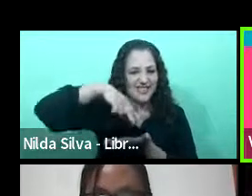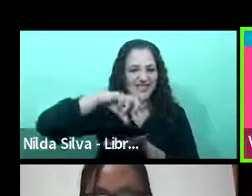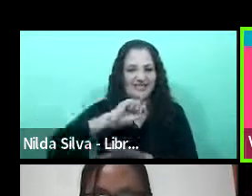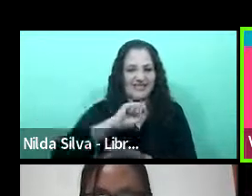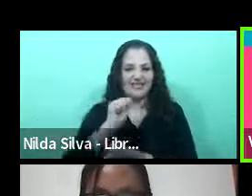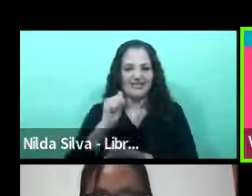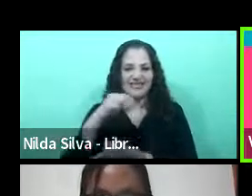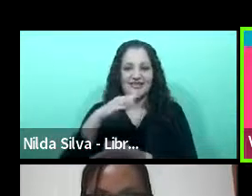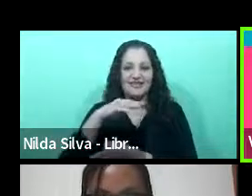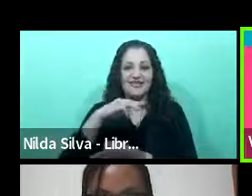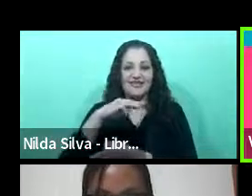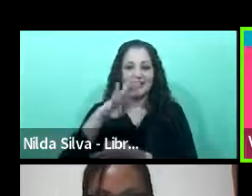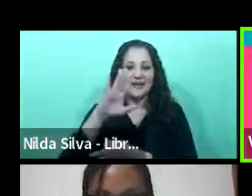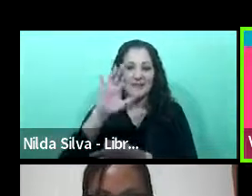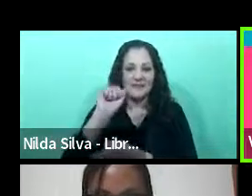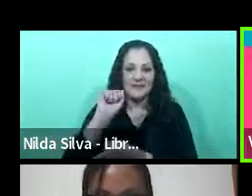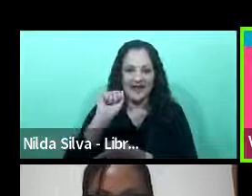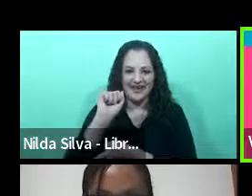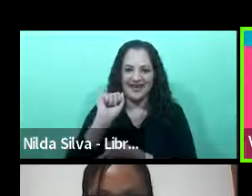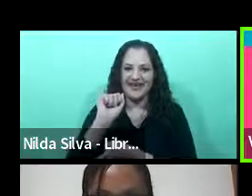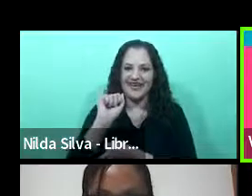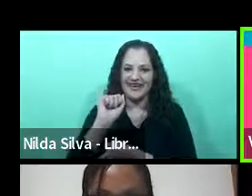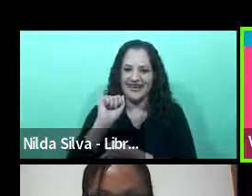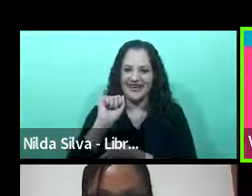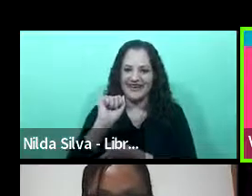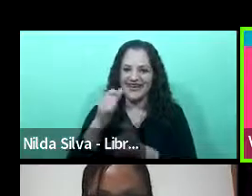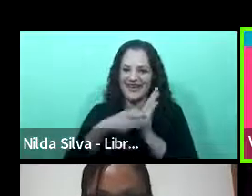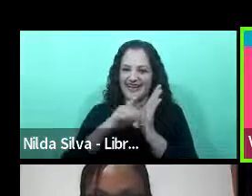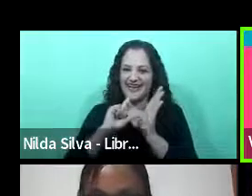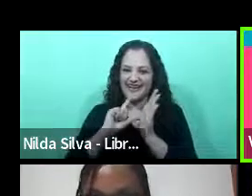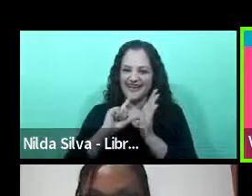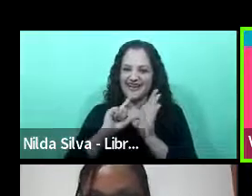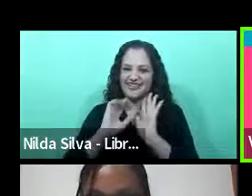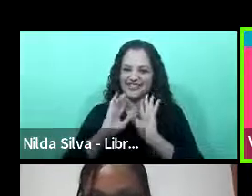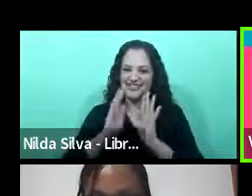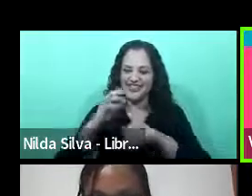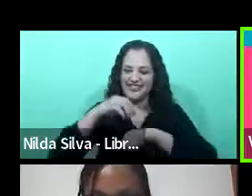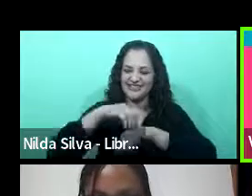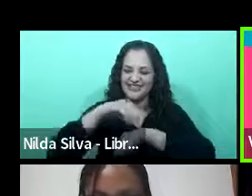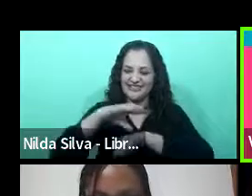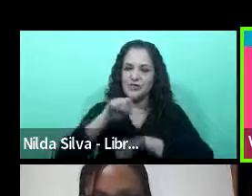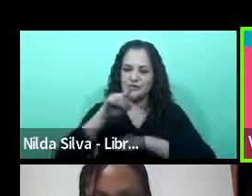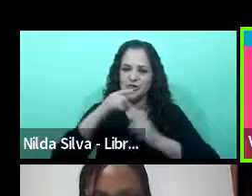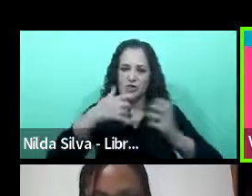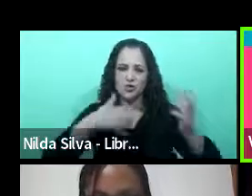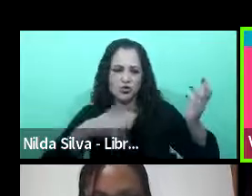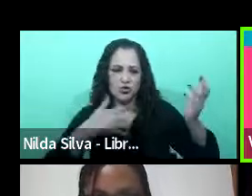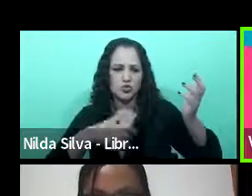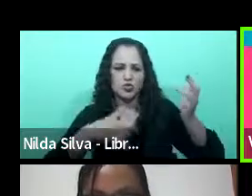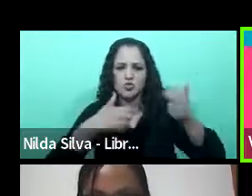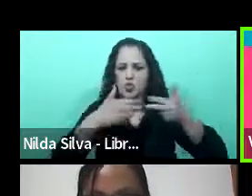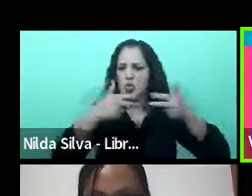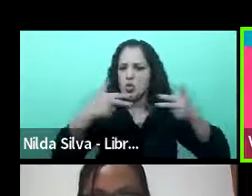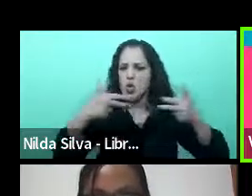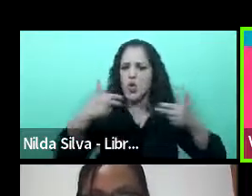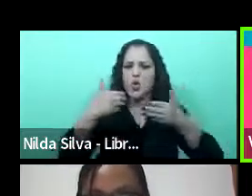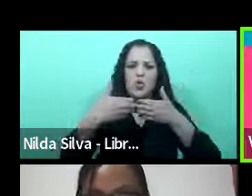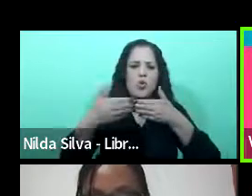então você, já deu um spoiler, né? Você que toca algum instrumento, qualquer